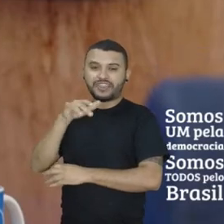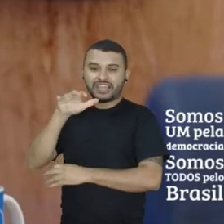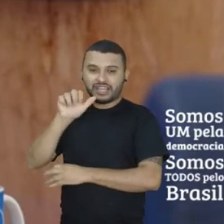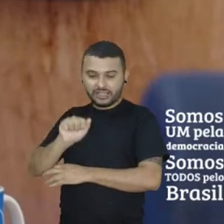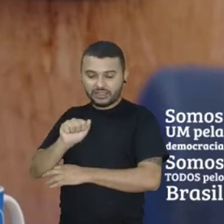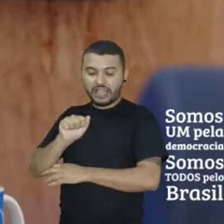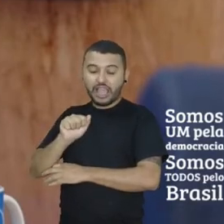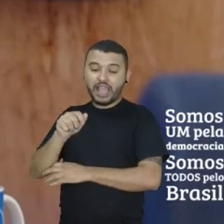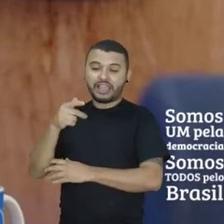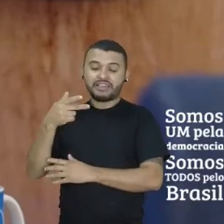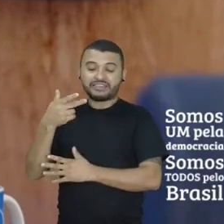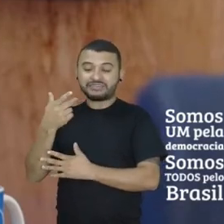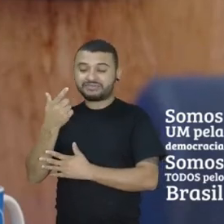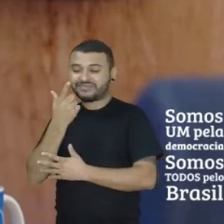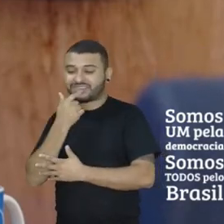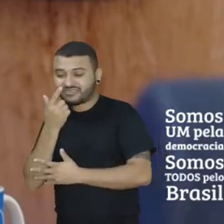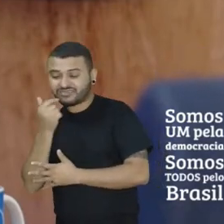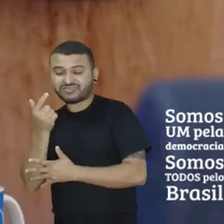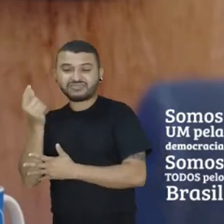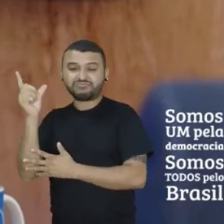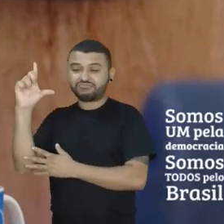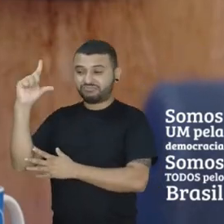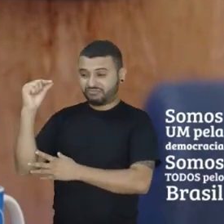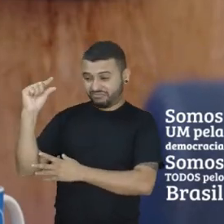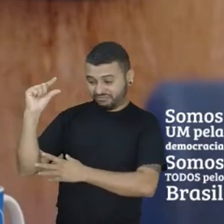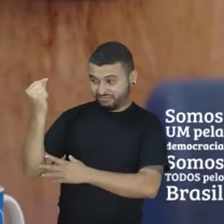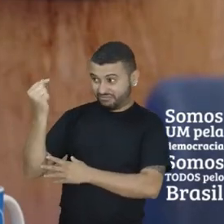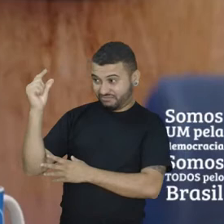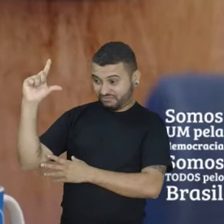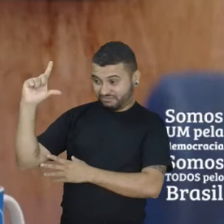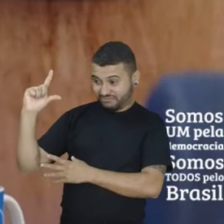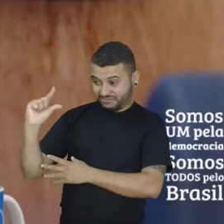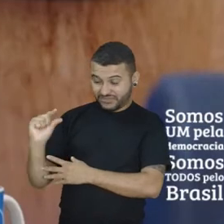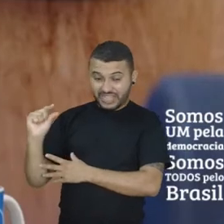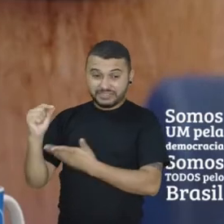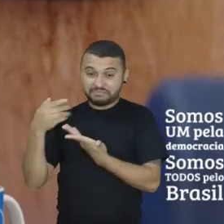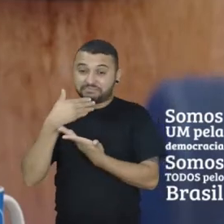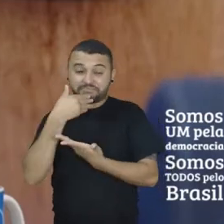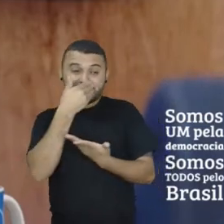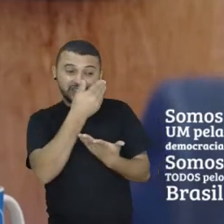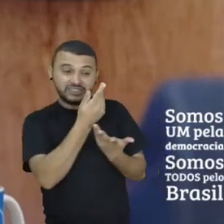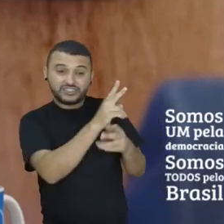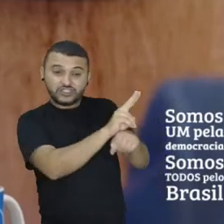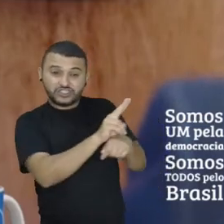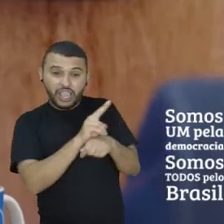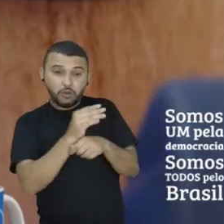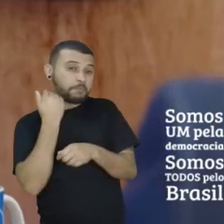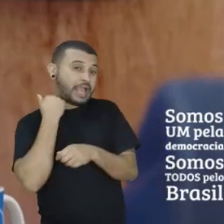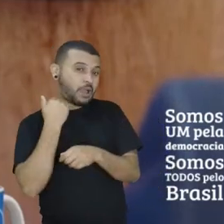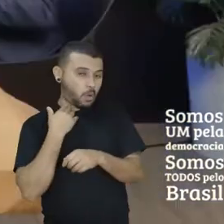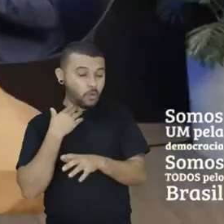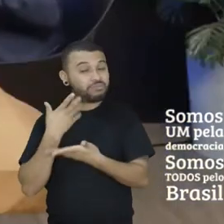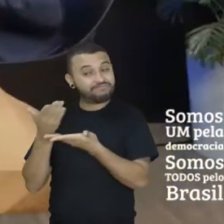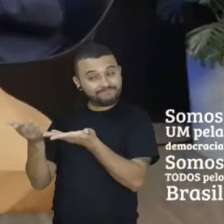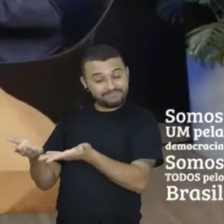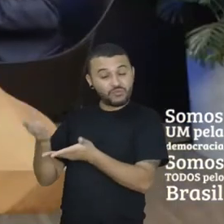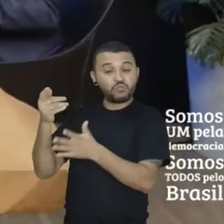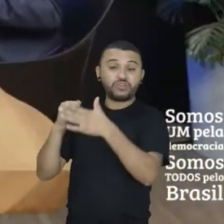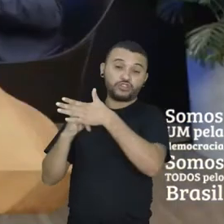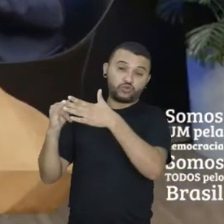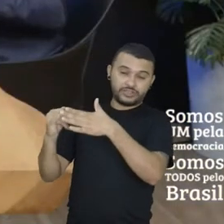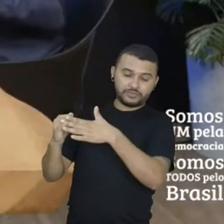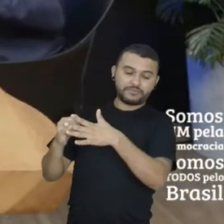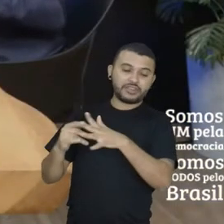no banco. Então, nós pretendemos... E a outra aumentou muito fila, porque durante a Covid,